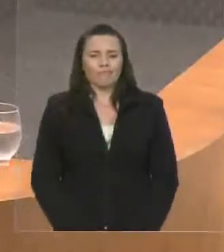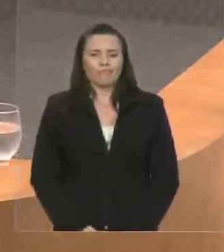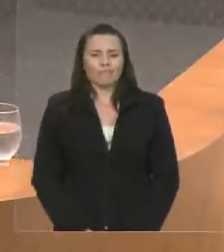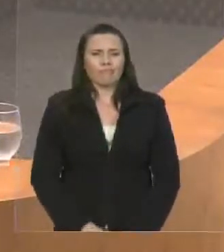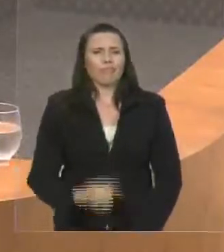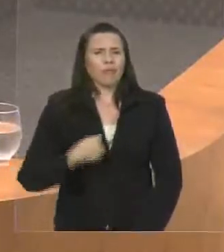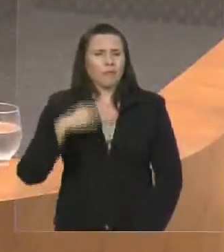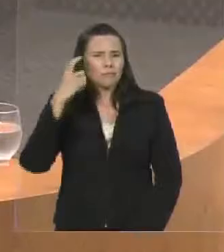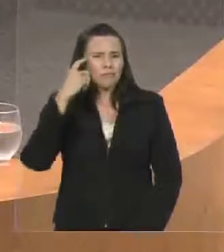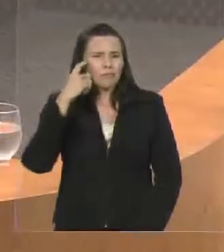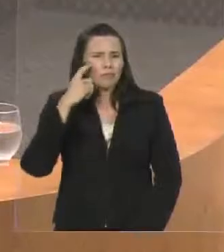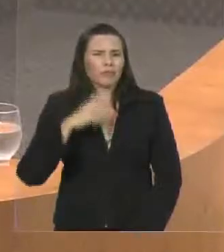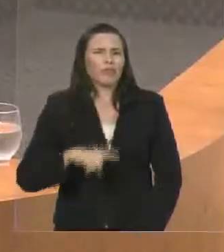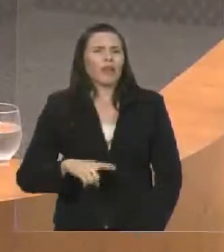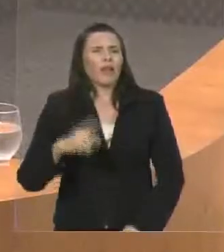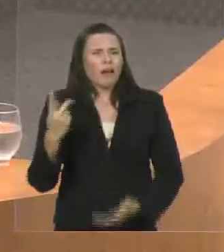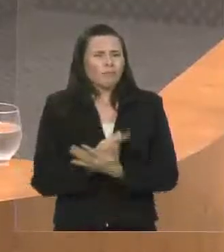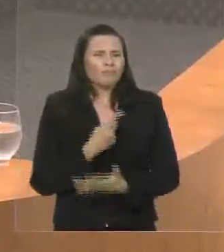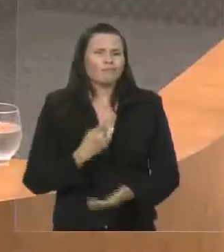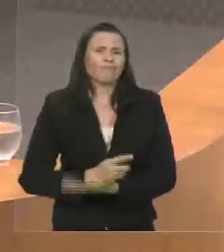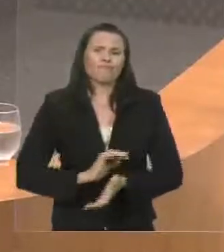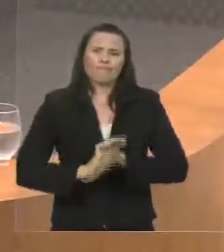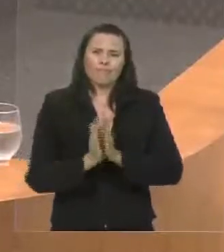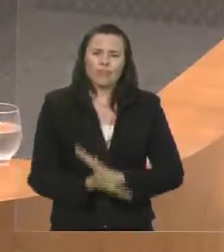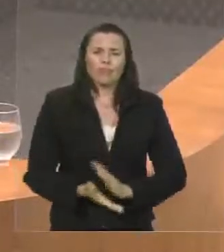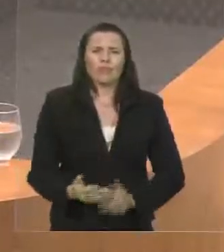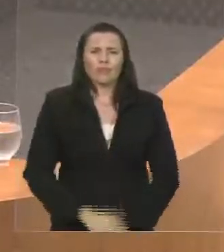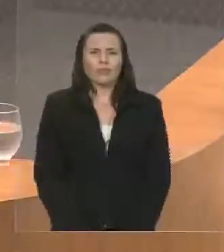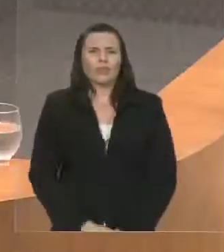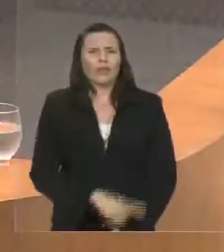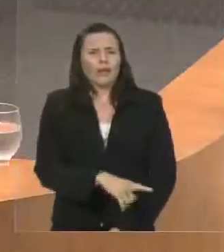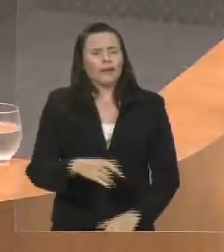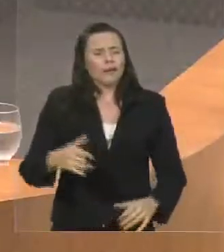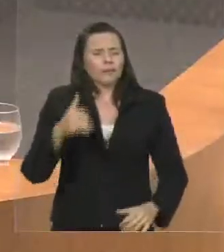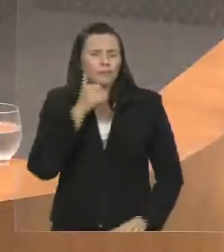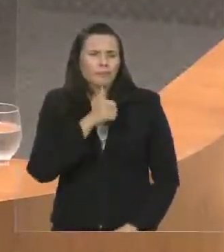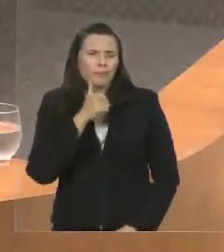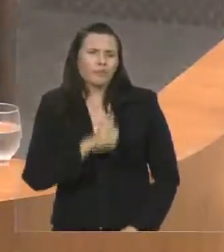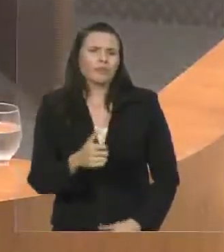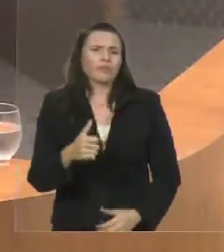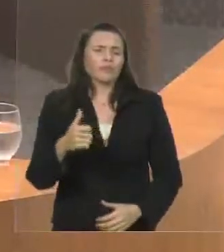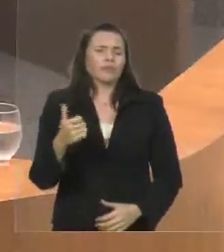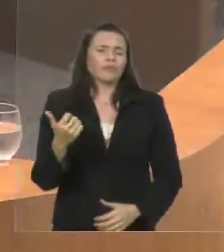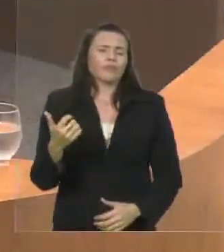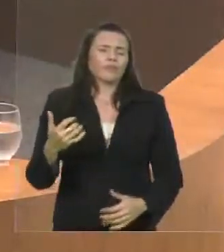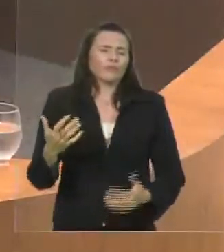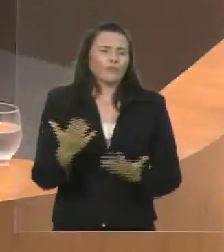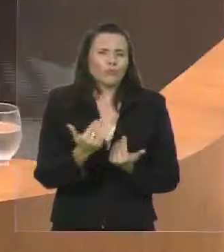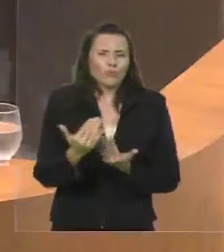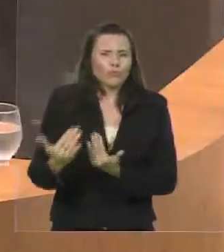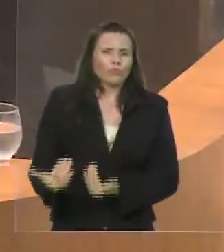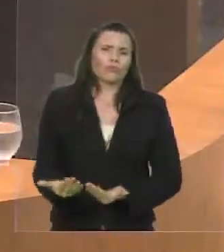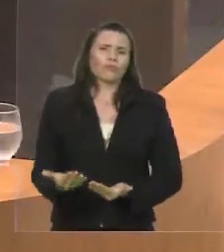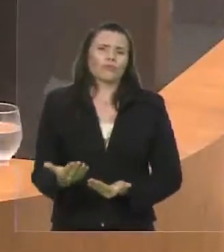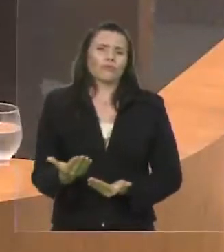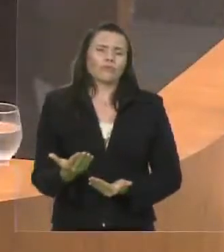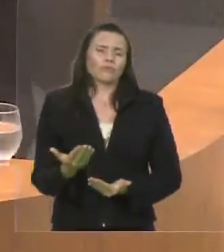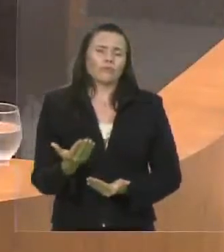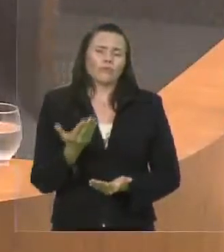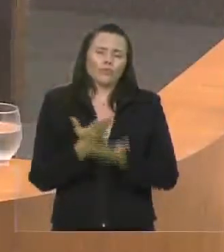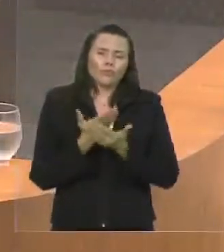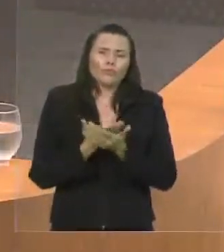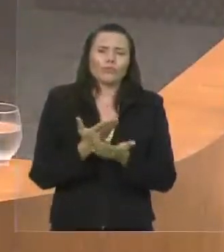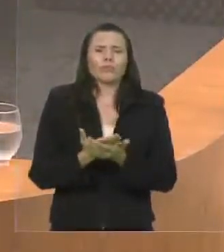covarde, praticado especialmente contra moças, jovens e estudantes do Maranhão. Eu chamo a atenção, senhores